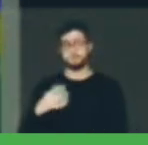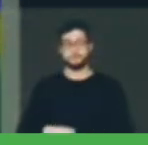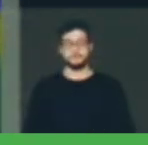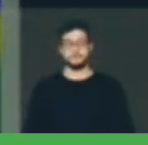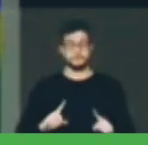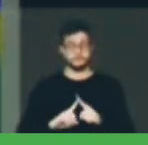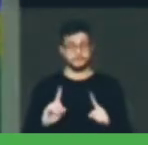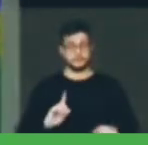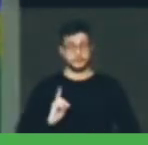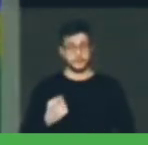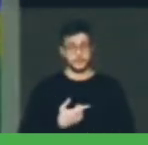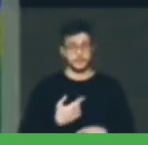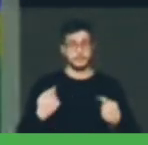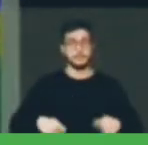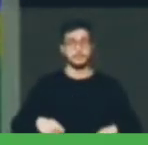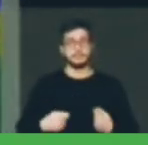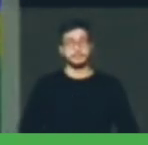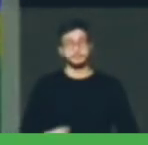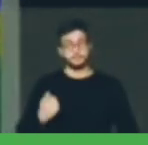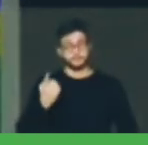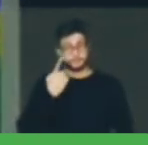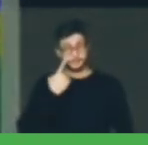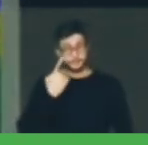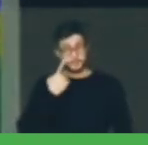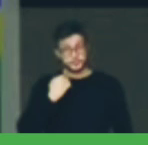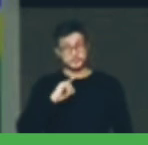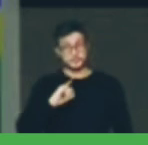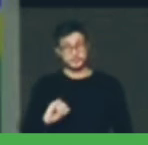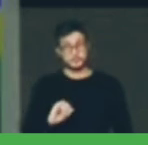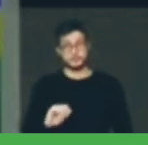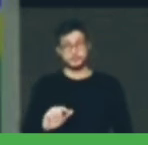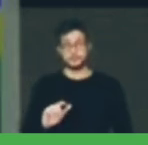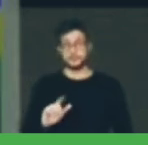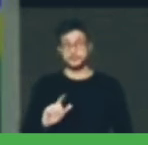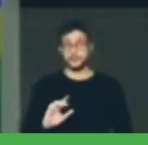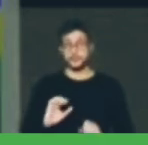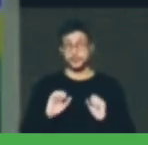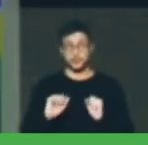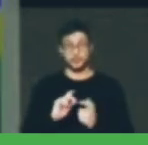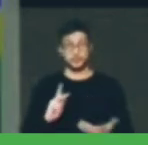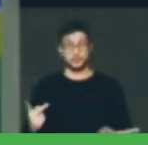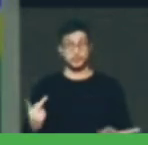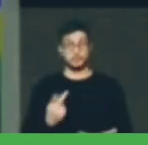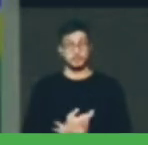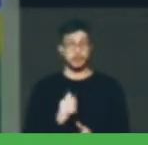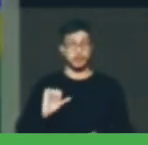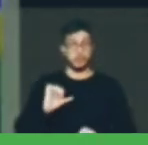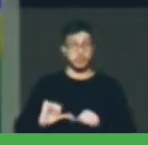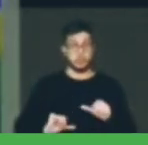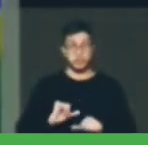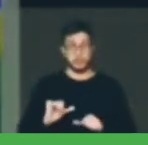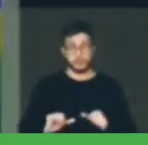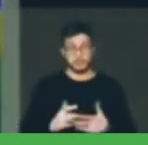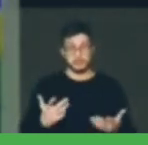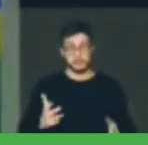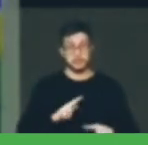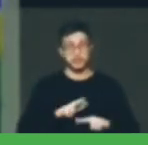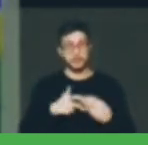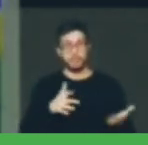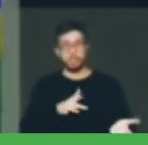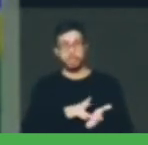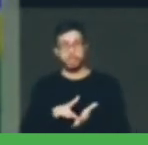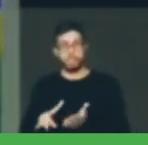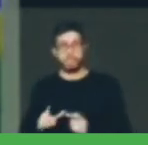investigar para saber se não tem mudanças climáticas mecânicas por interesses internacionais desse